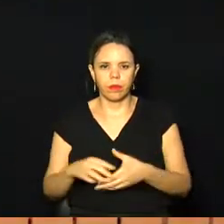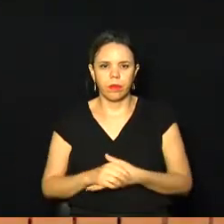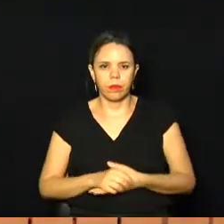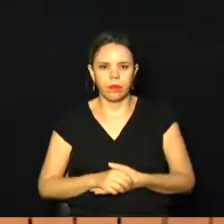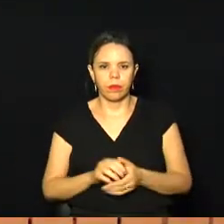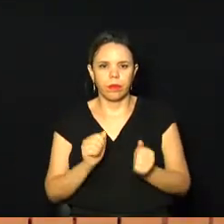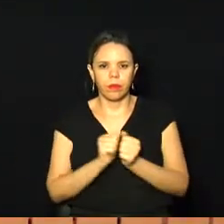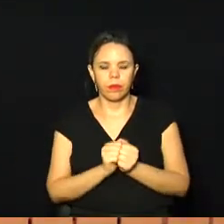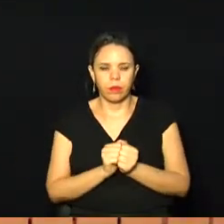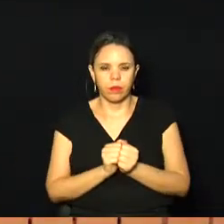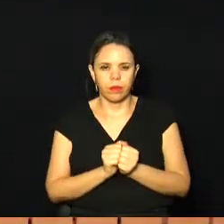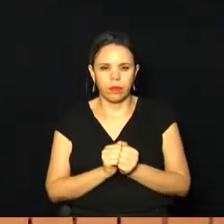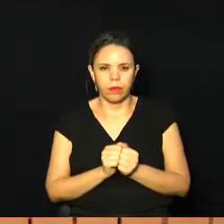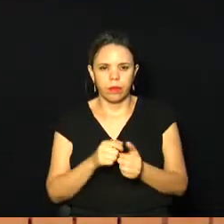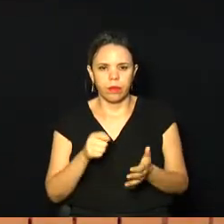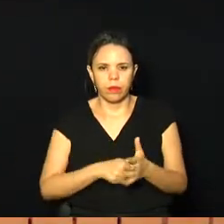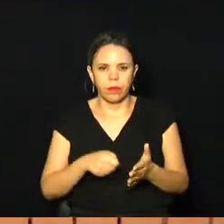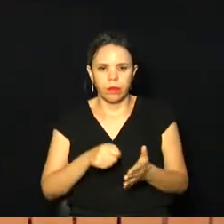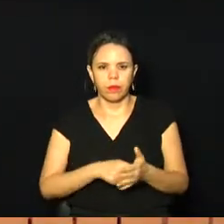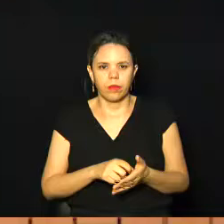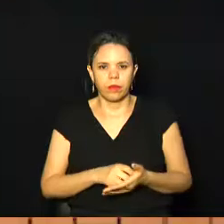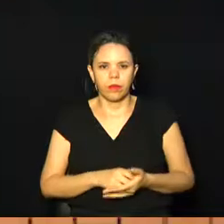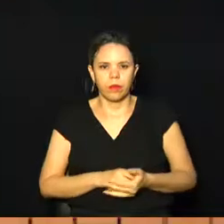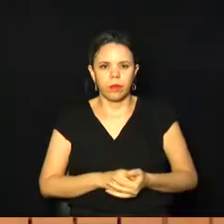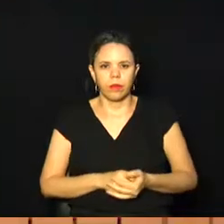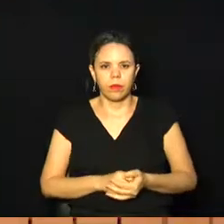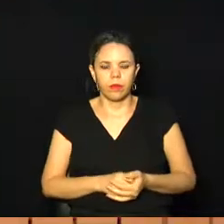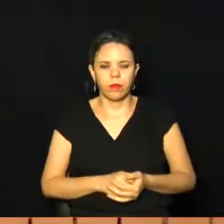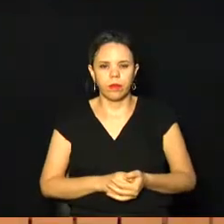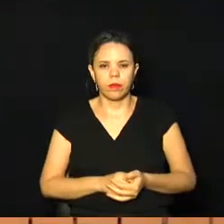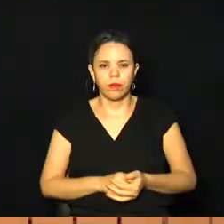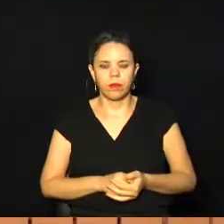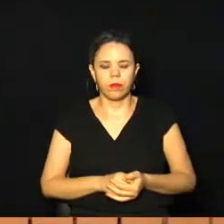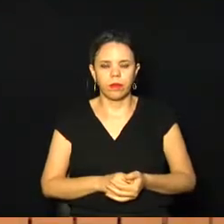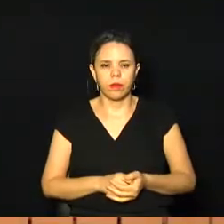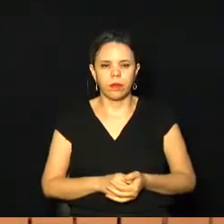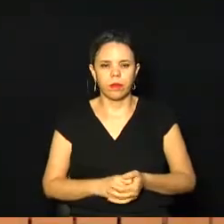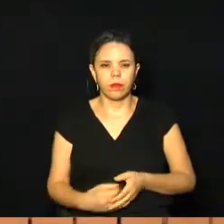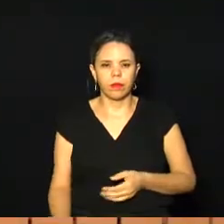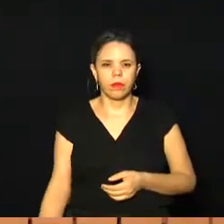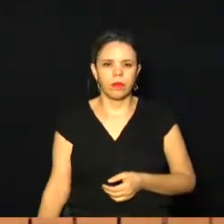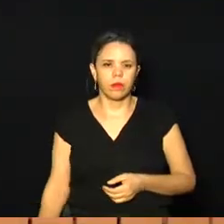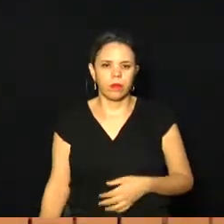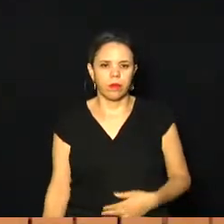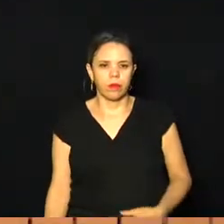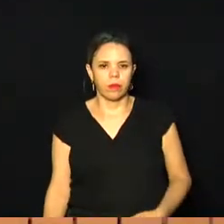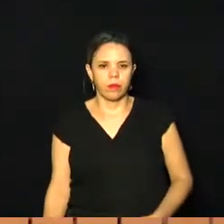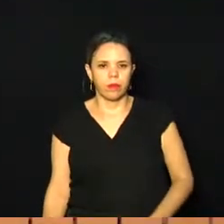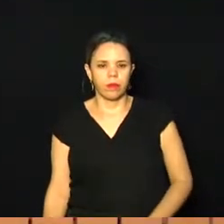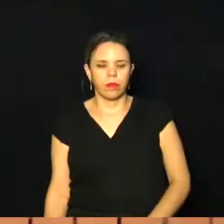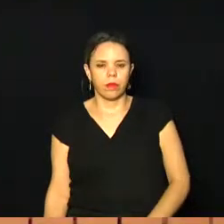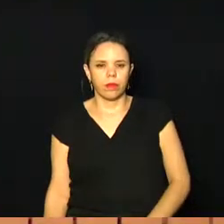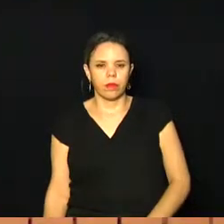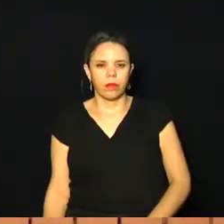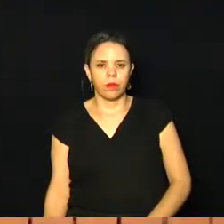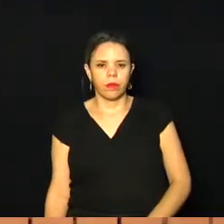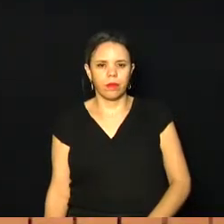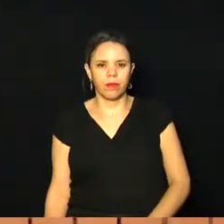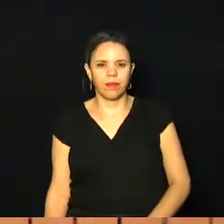está junto com a gente aí nessa luta aí, tá bom? Passo a palavra agora. Pode ser você, Vandercleia, já está